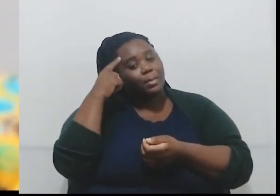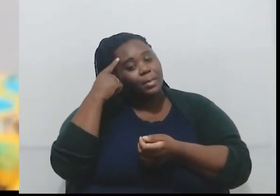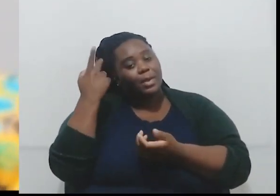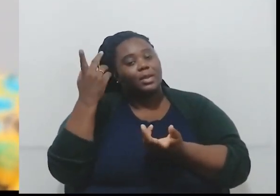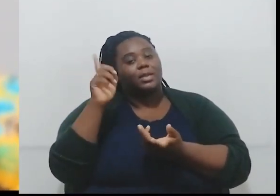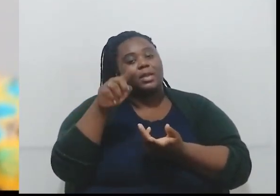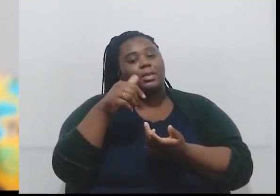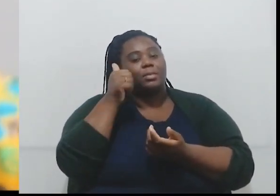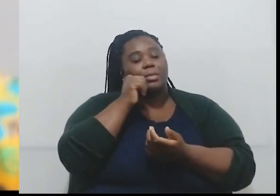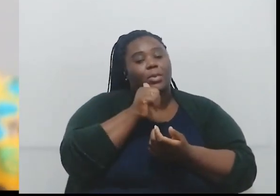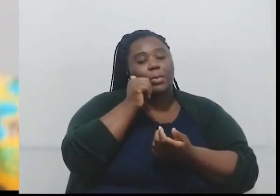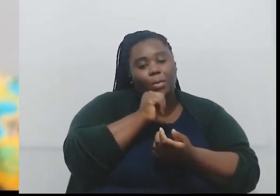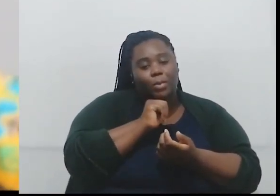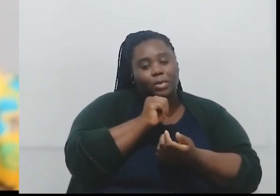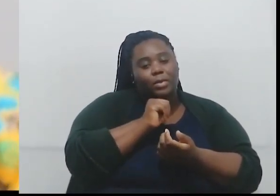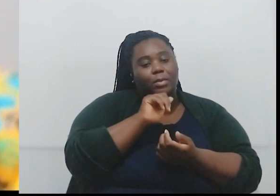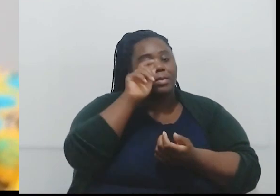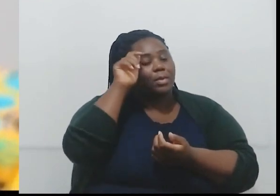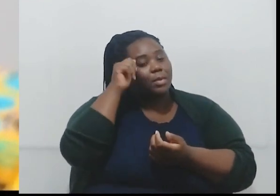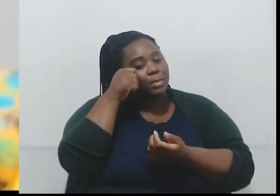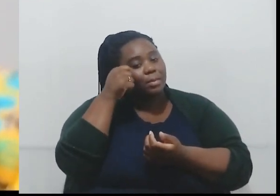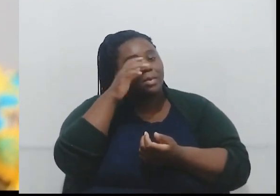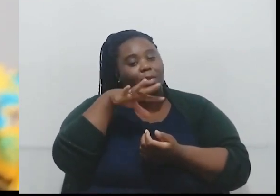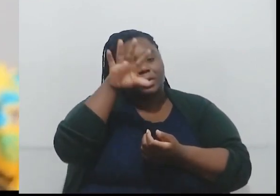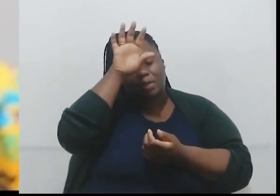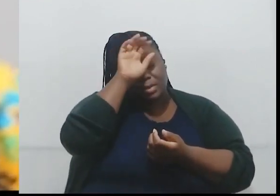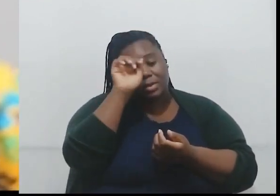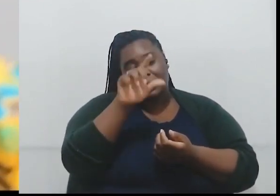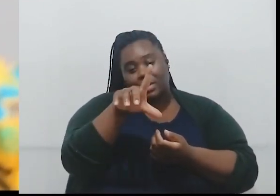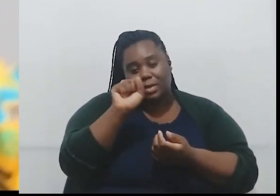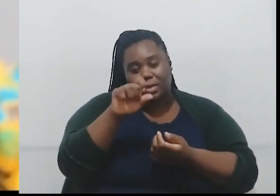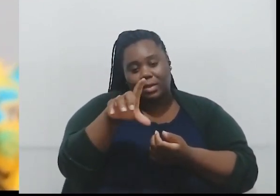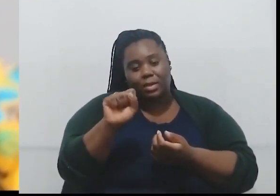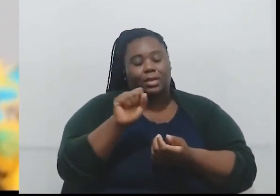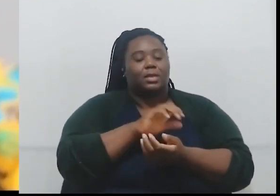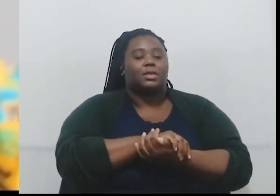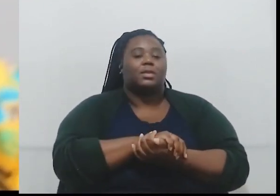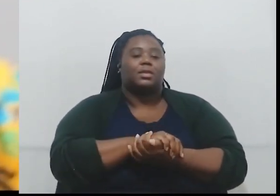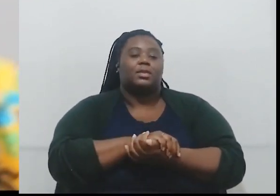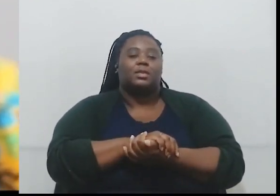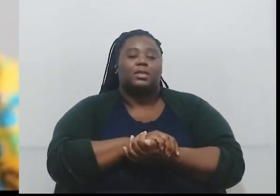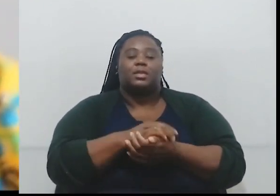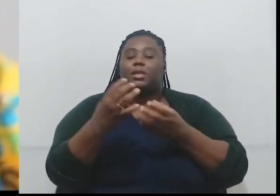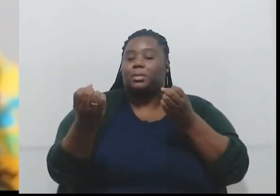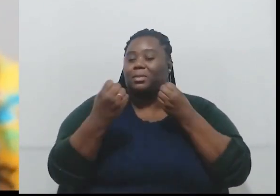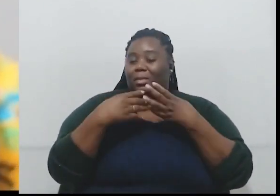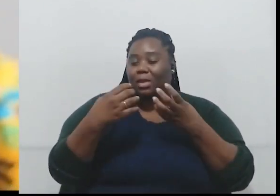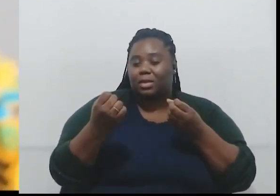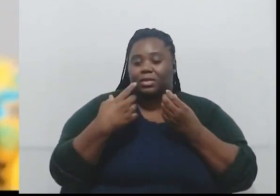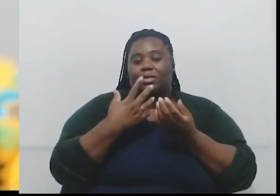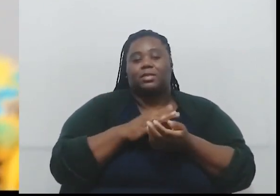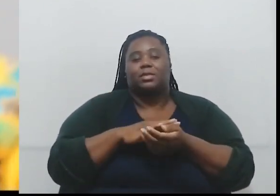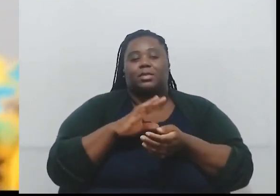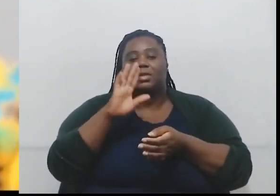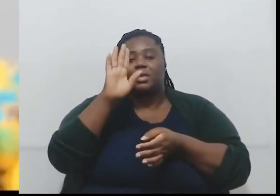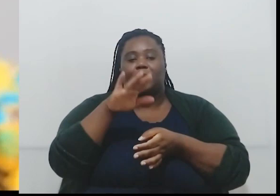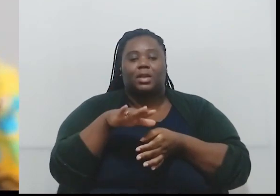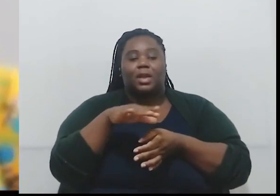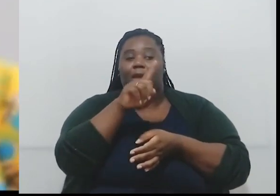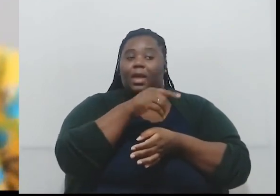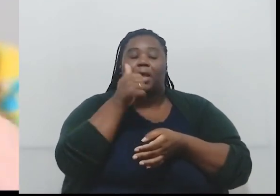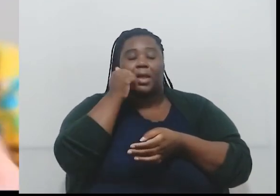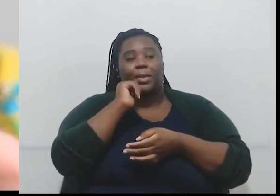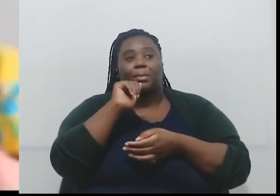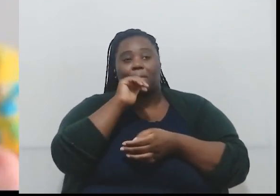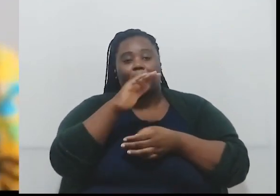né? Uma mulher preta, de candomblé, lésbica, missagé, e que me ensinou muito, assim. Mãe pequena de meu terreiro,